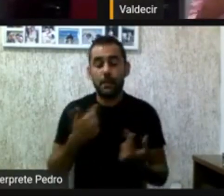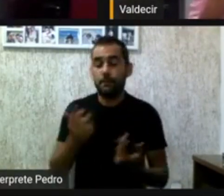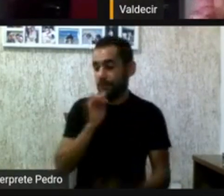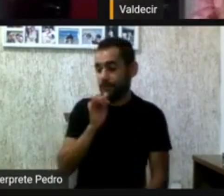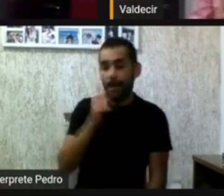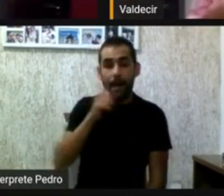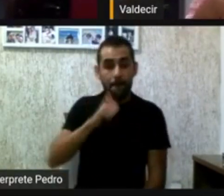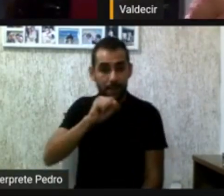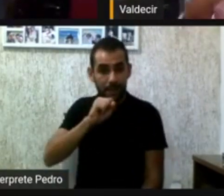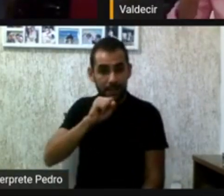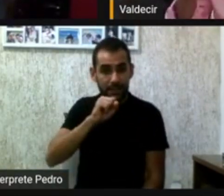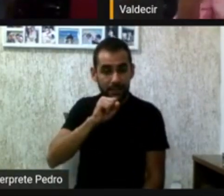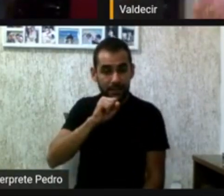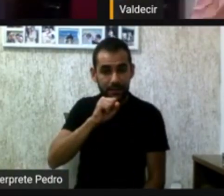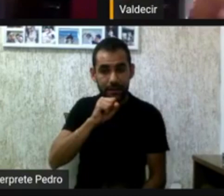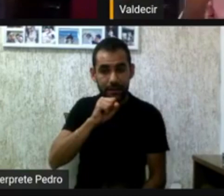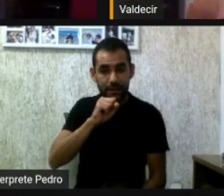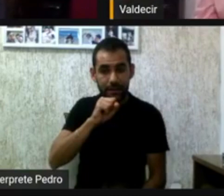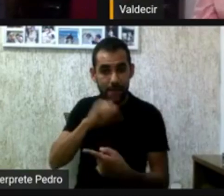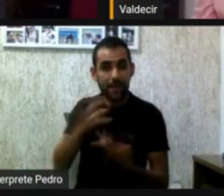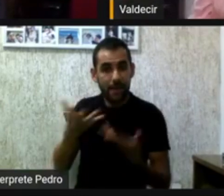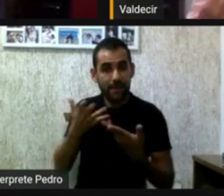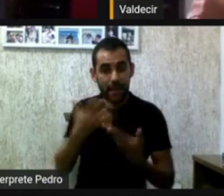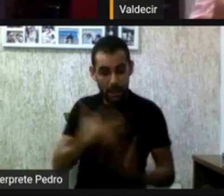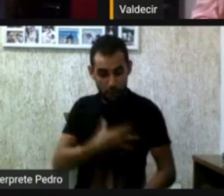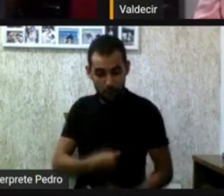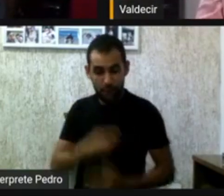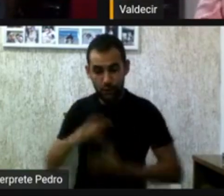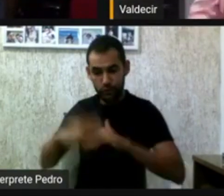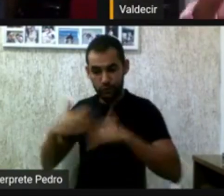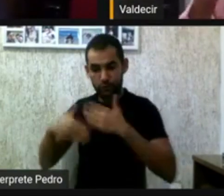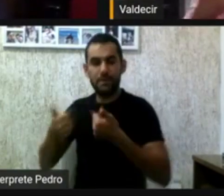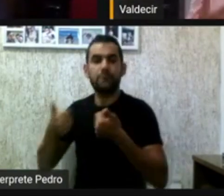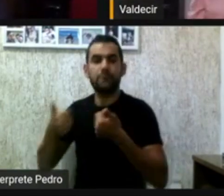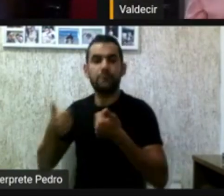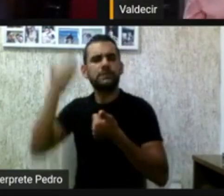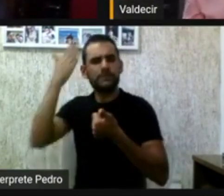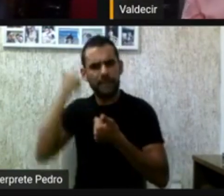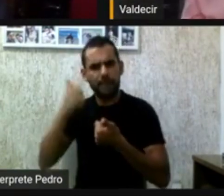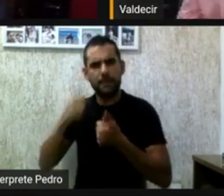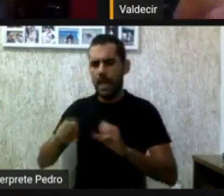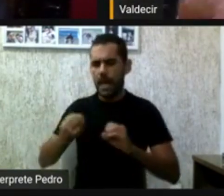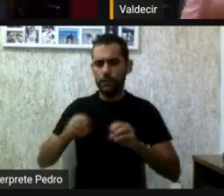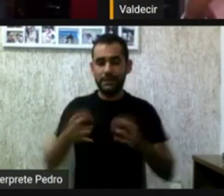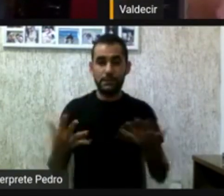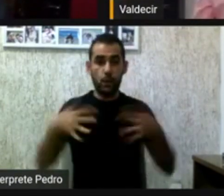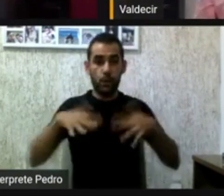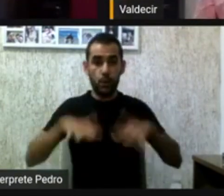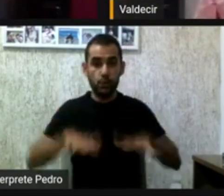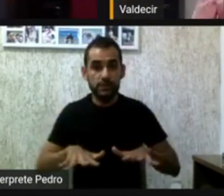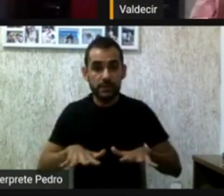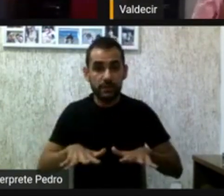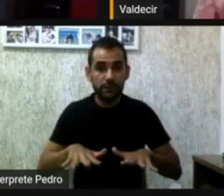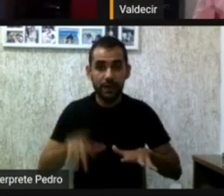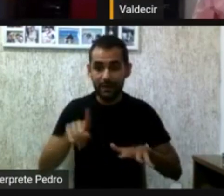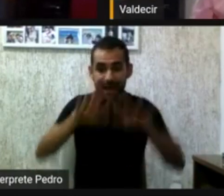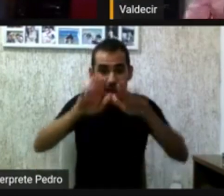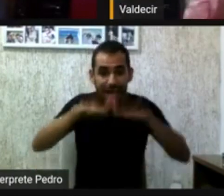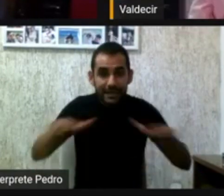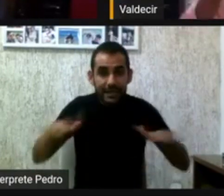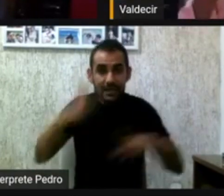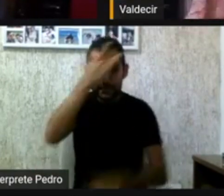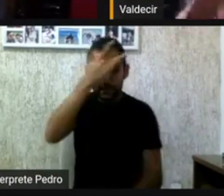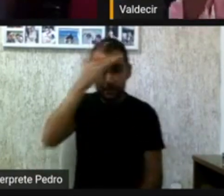mãe que sabe, né, que quer que o seu filho tenha um desenvolvimento, e nós sabemos que a educação inclusiva, muitas dessas crianças, dessas